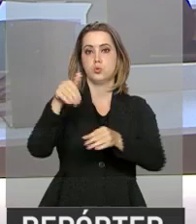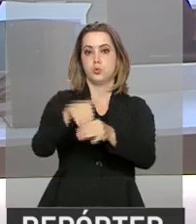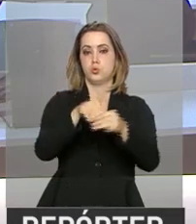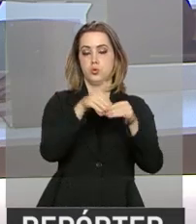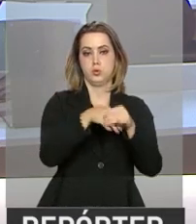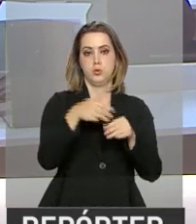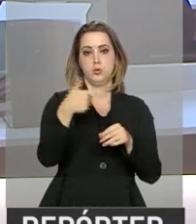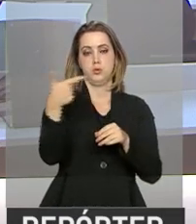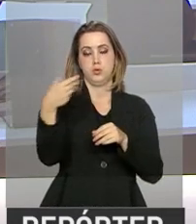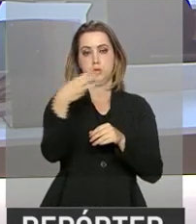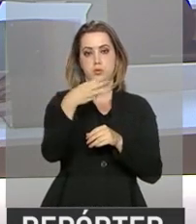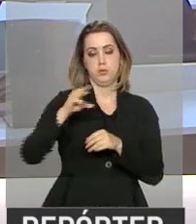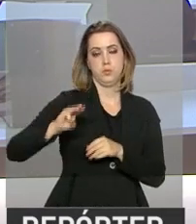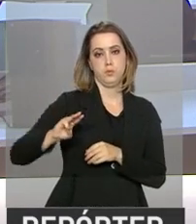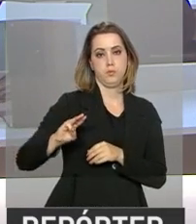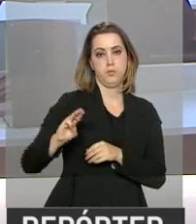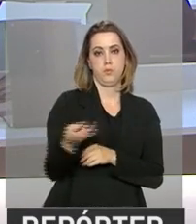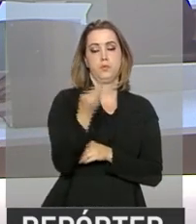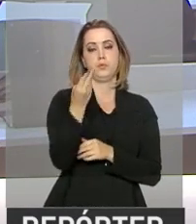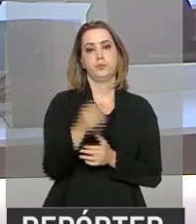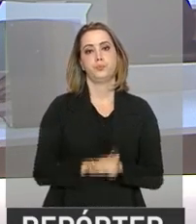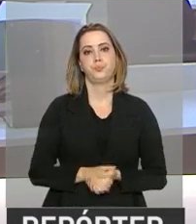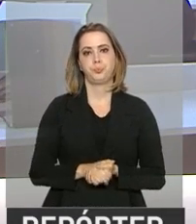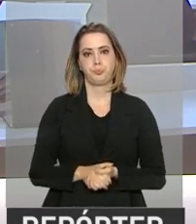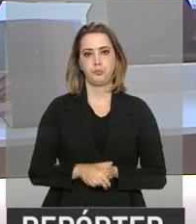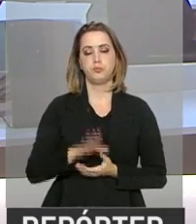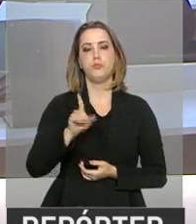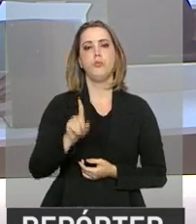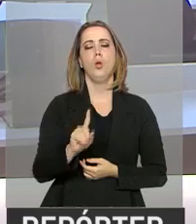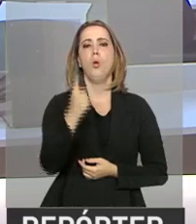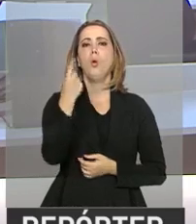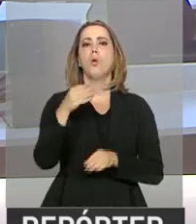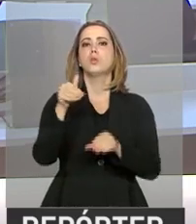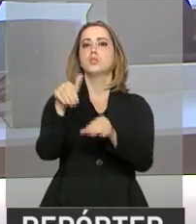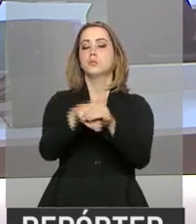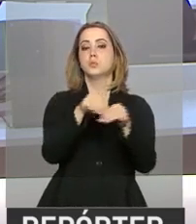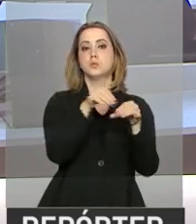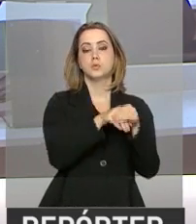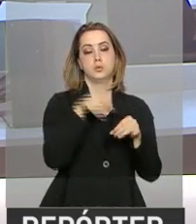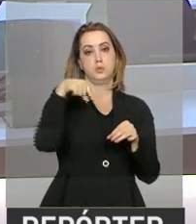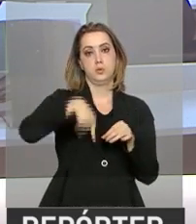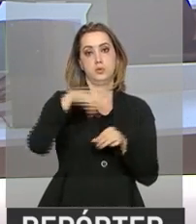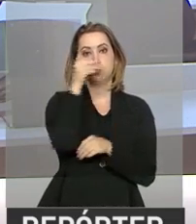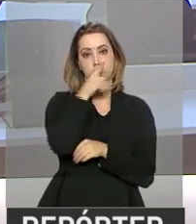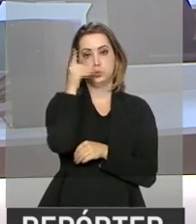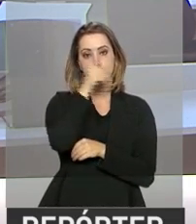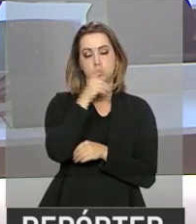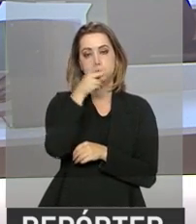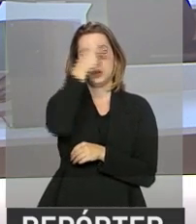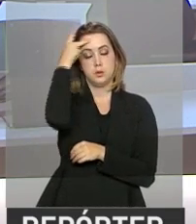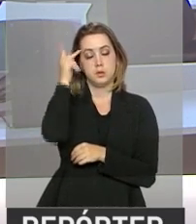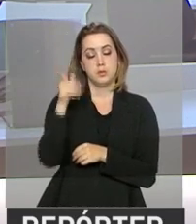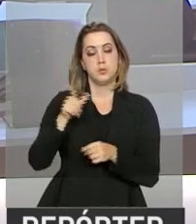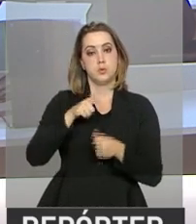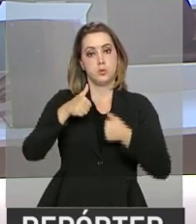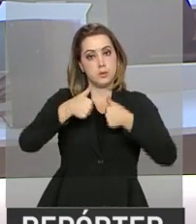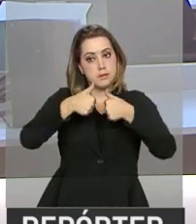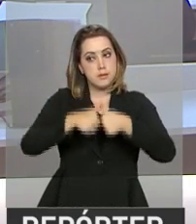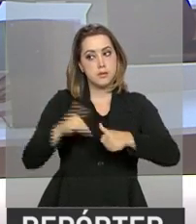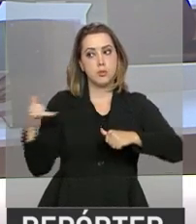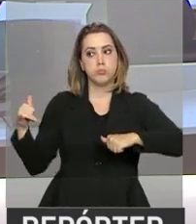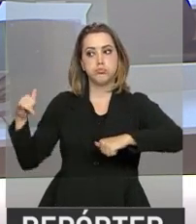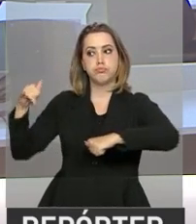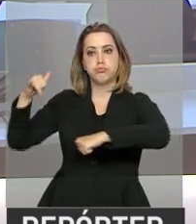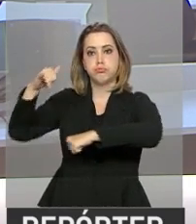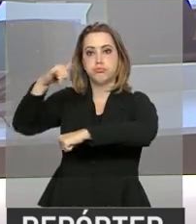milhões o primeiro turno das eleições municipais será neste domingo e os eleitores que estiverem em trânsito nos aeroportos brasileiros